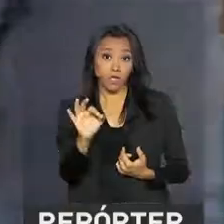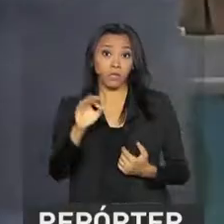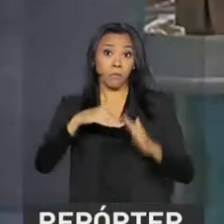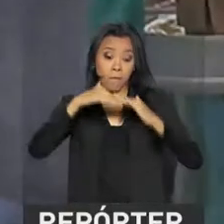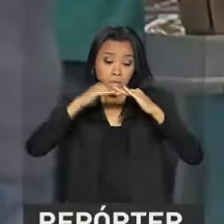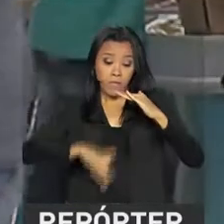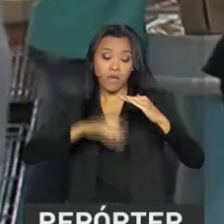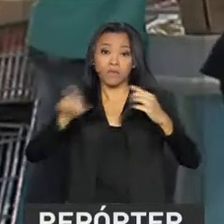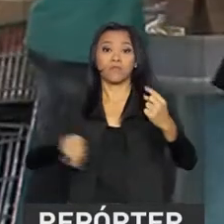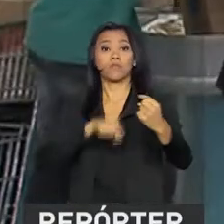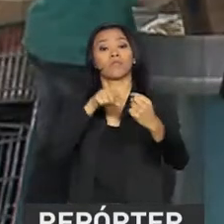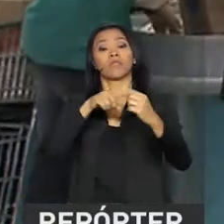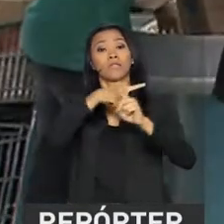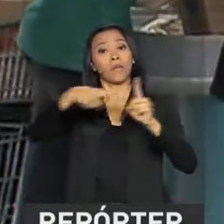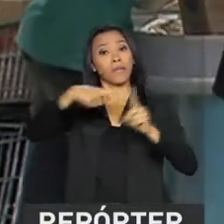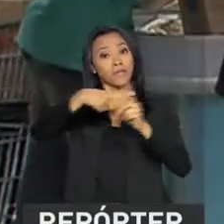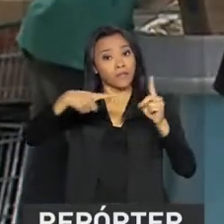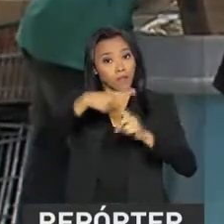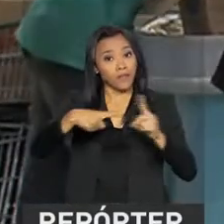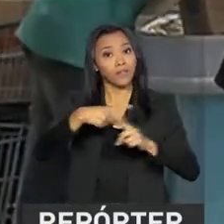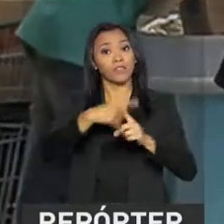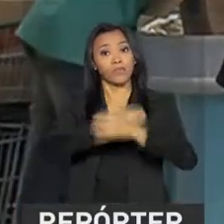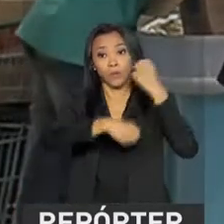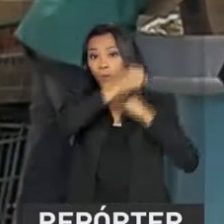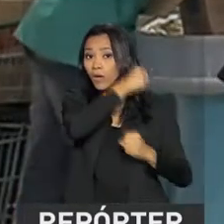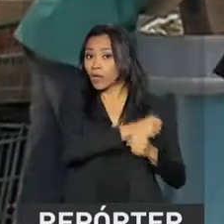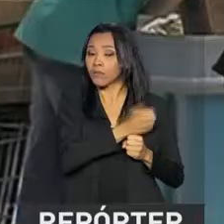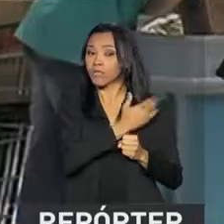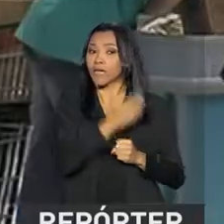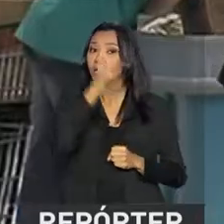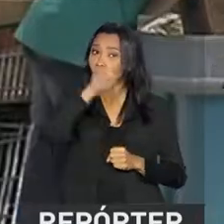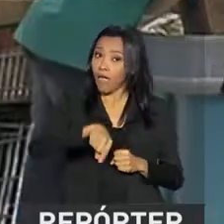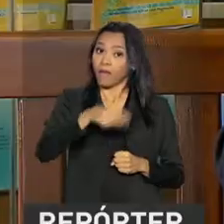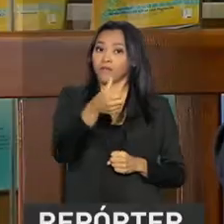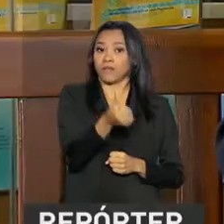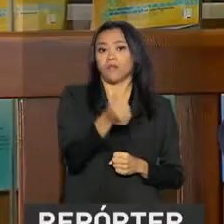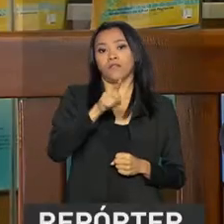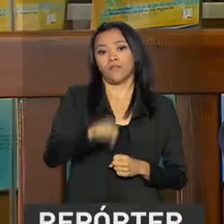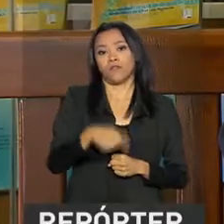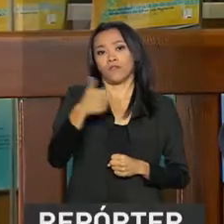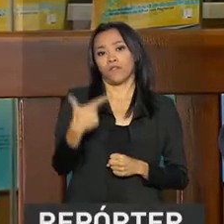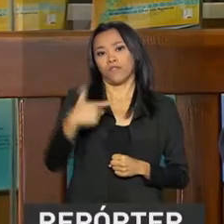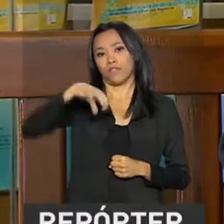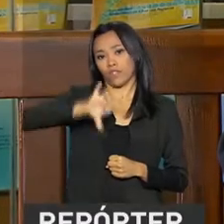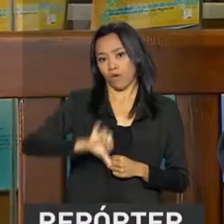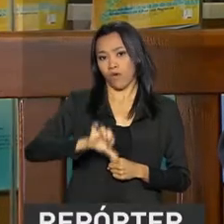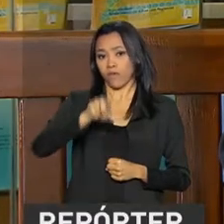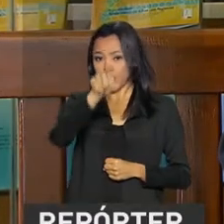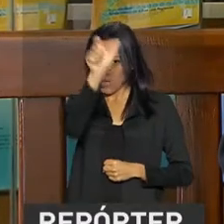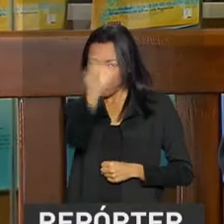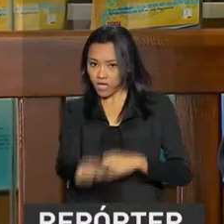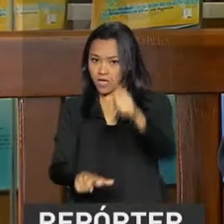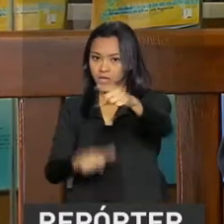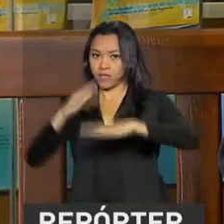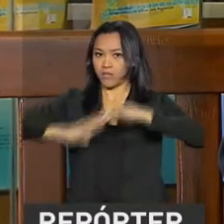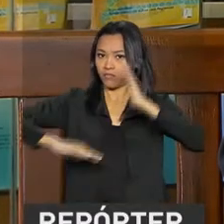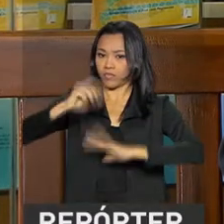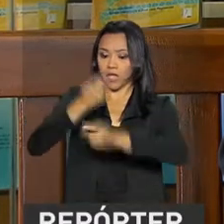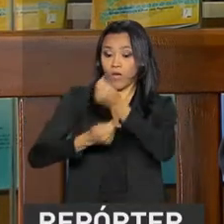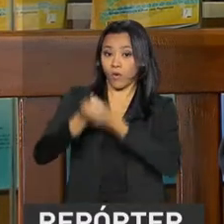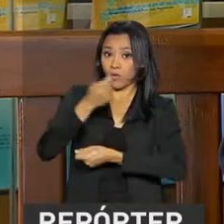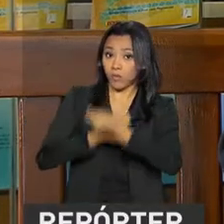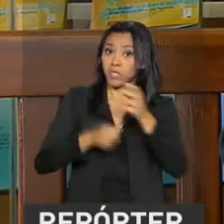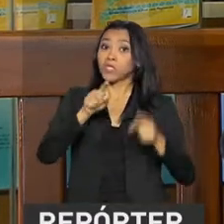da registrada no ano anterior de 6,29 por cento segundo esse economista um dos principais efeitos